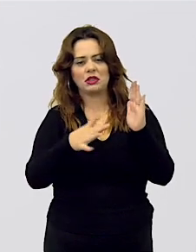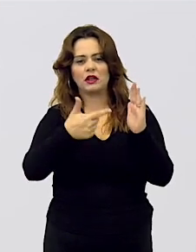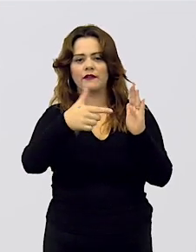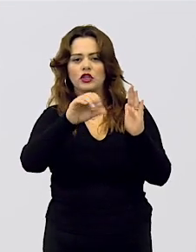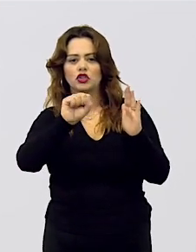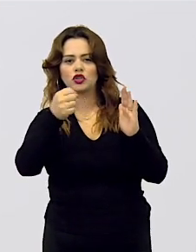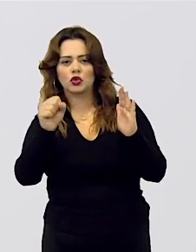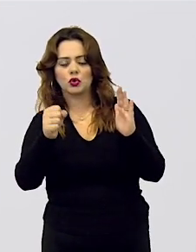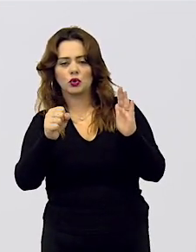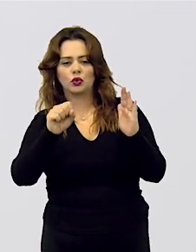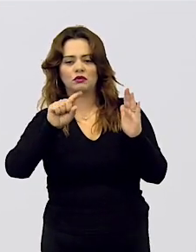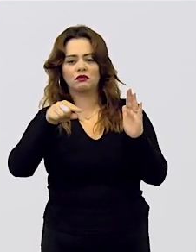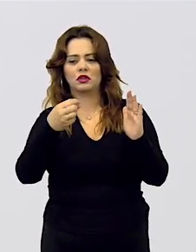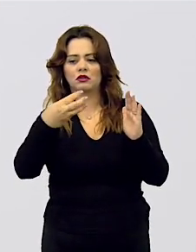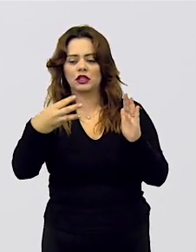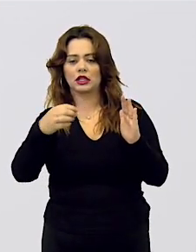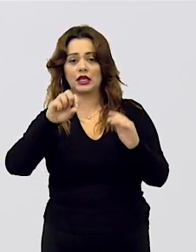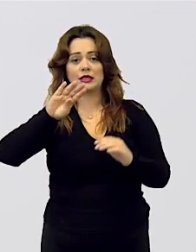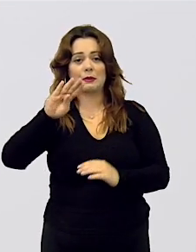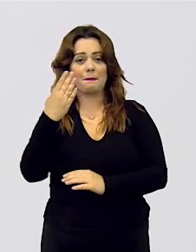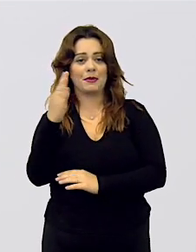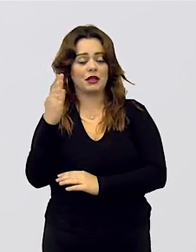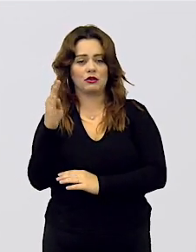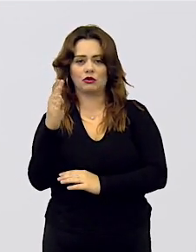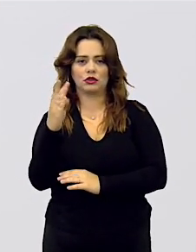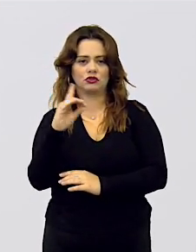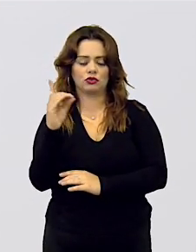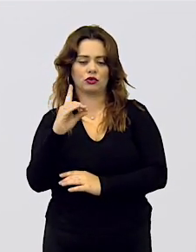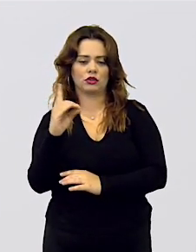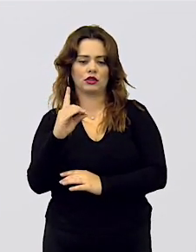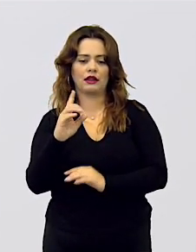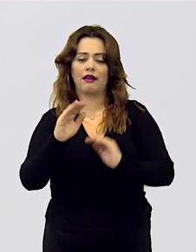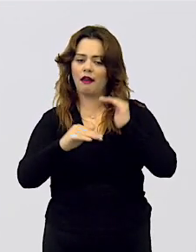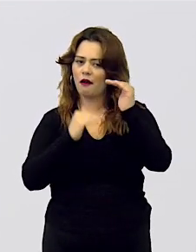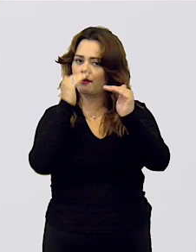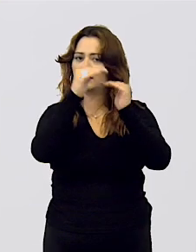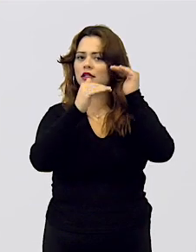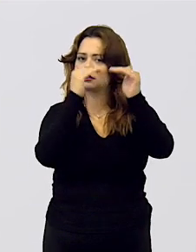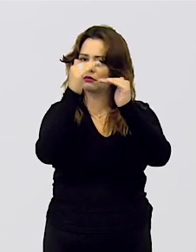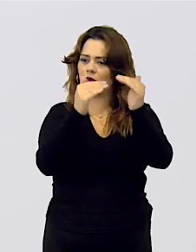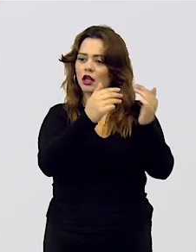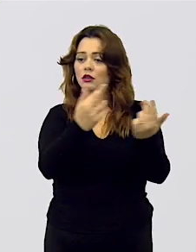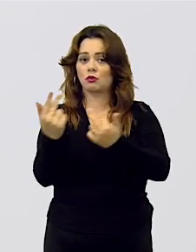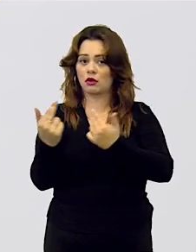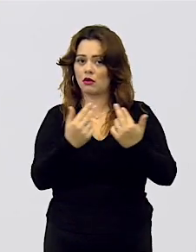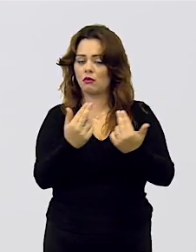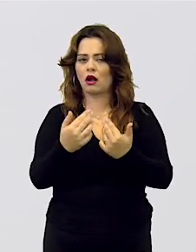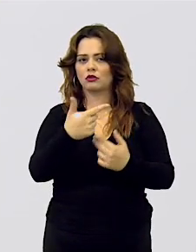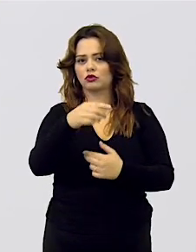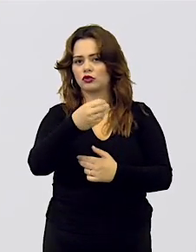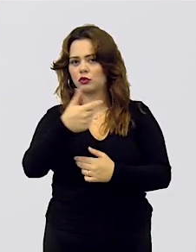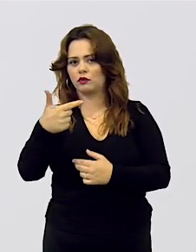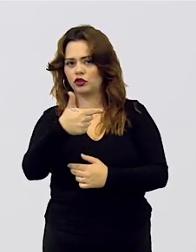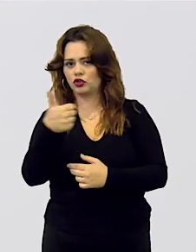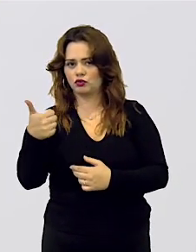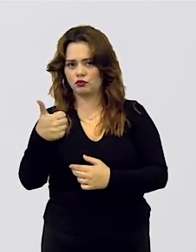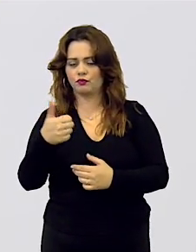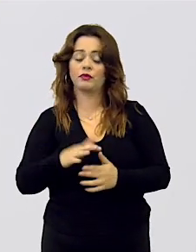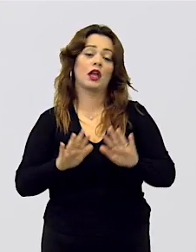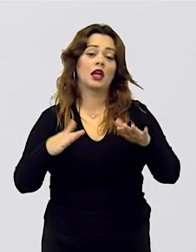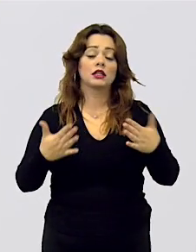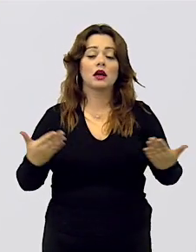28,3 bilhões é um crescimento de 16 e meio por cento sobre o mesmo período de 20